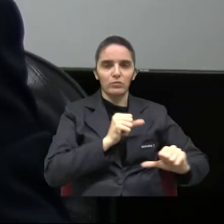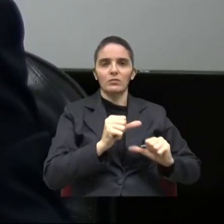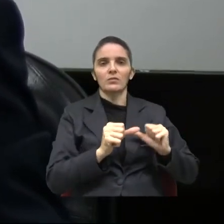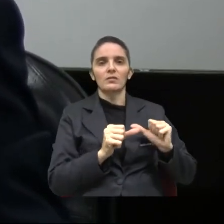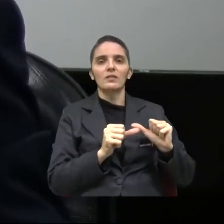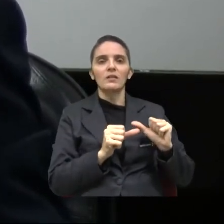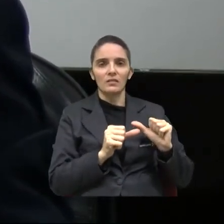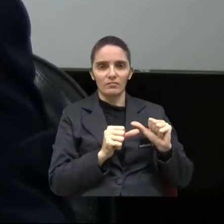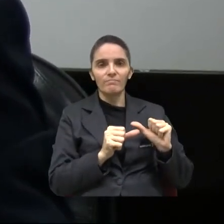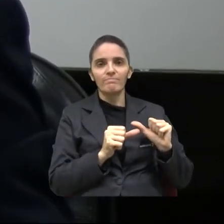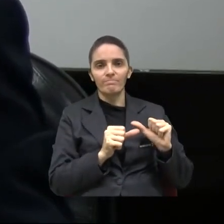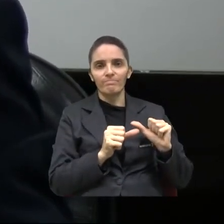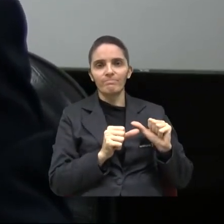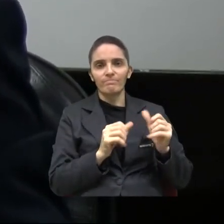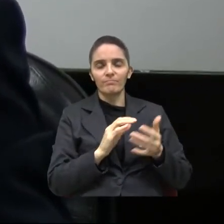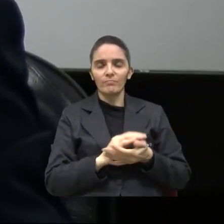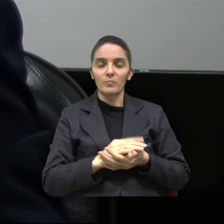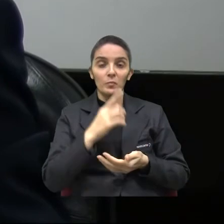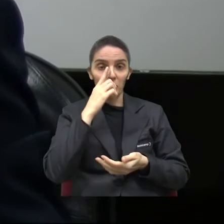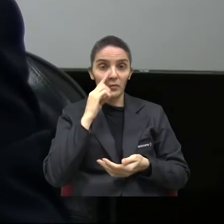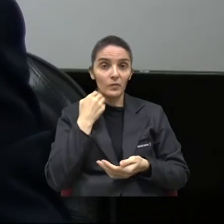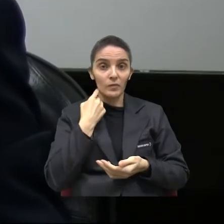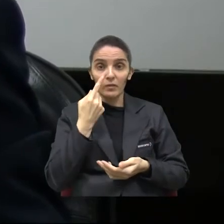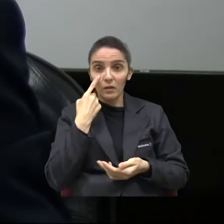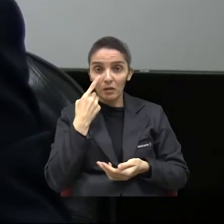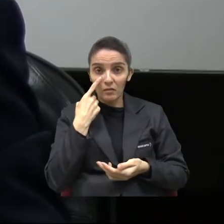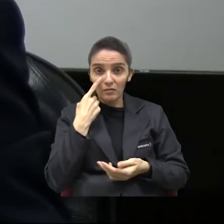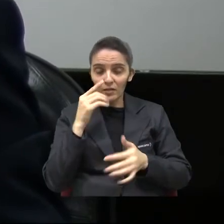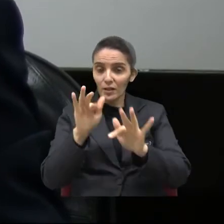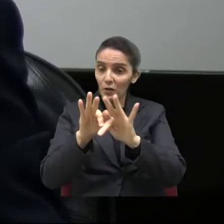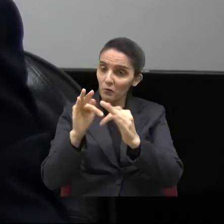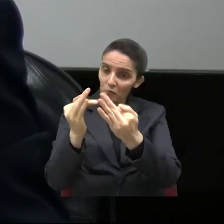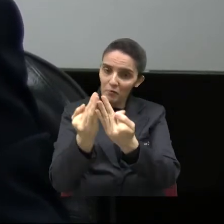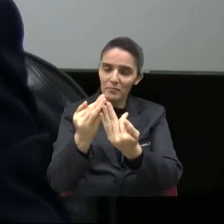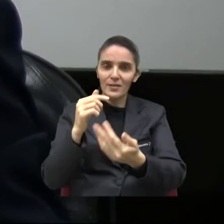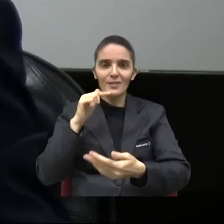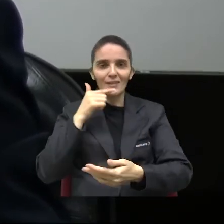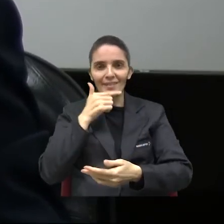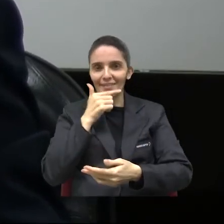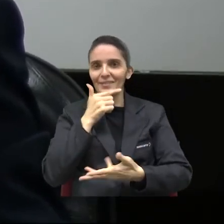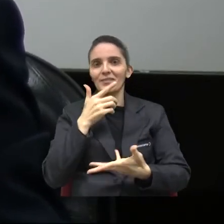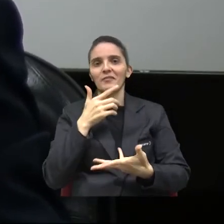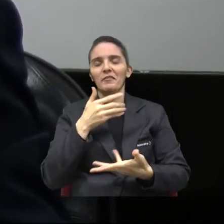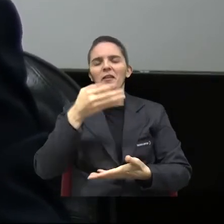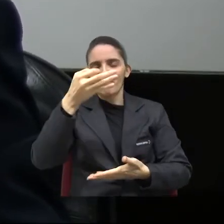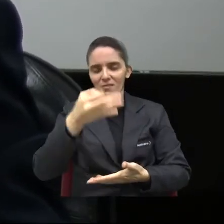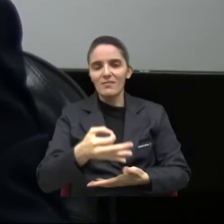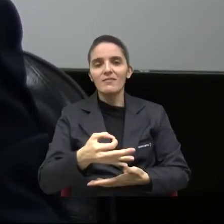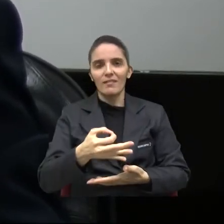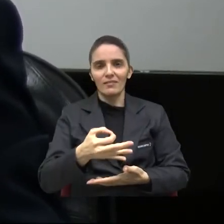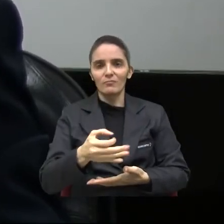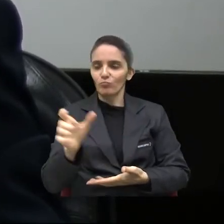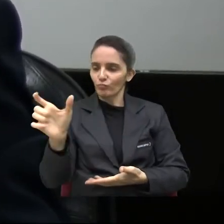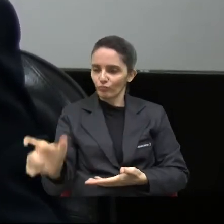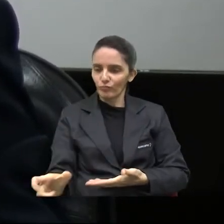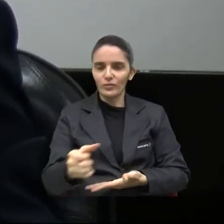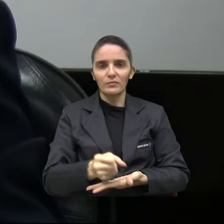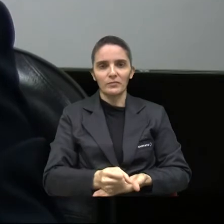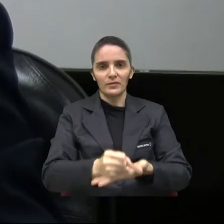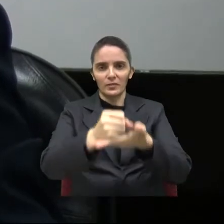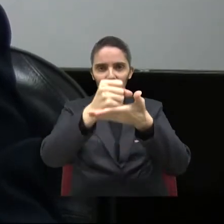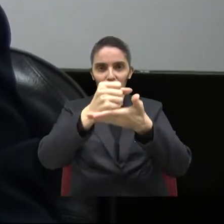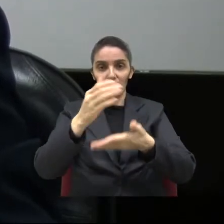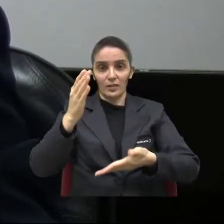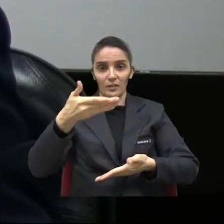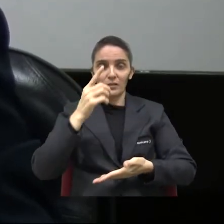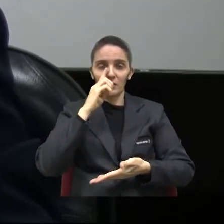do Espírito Santo. E eu posso ver no semblante da família o sorriso da certeza da salvação. Então me levanto